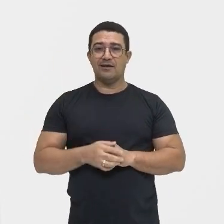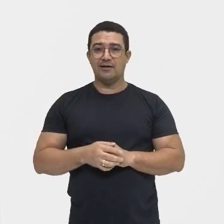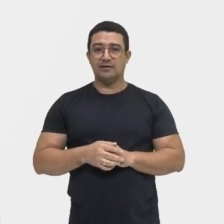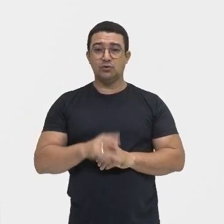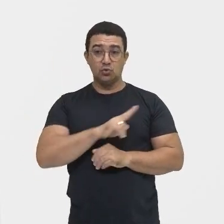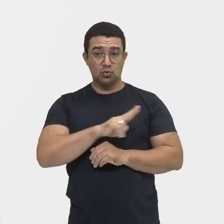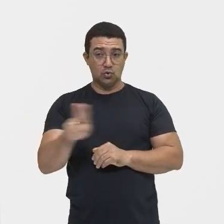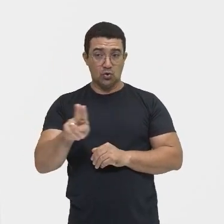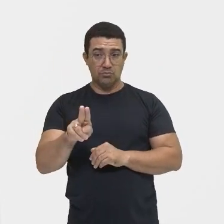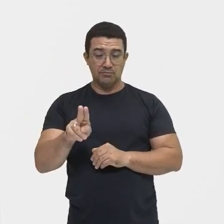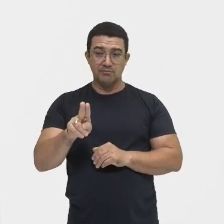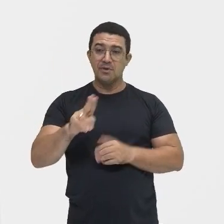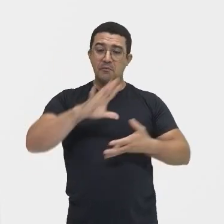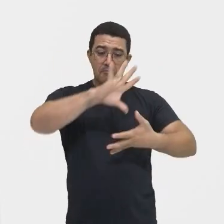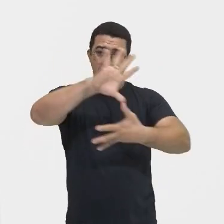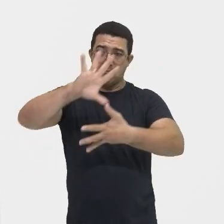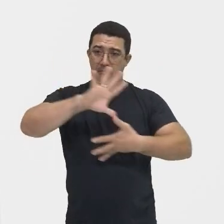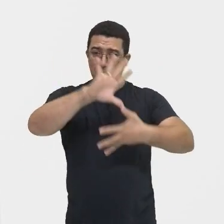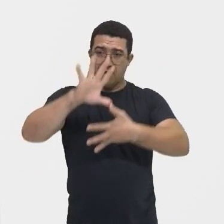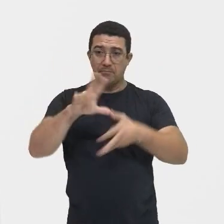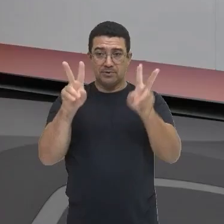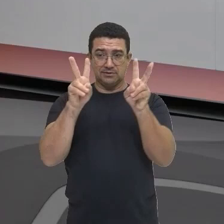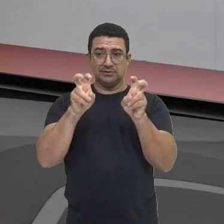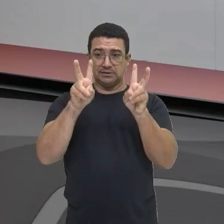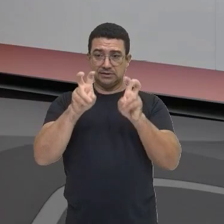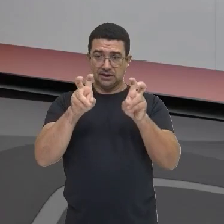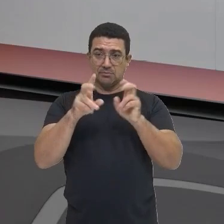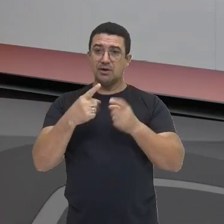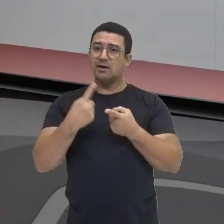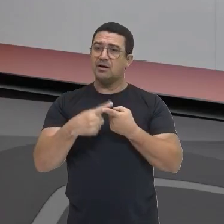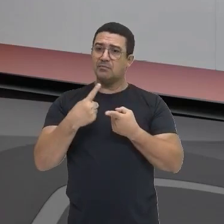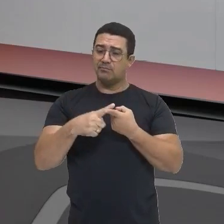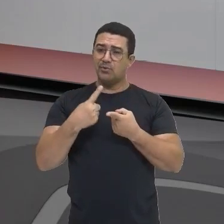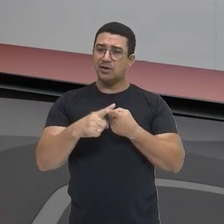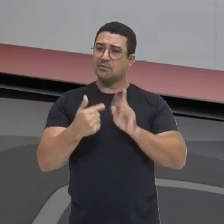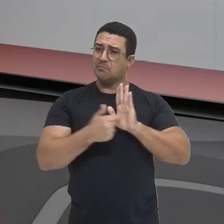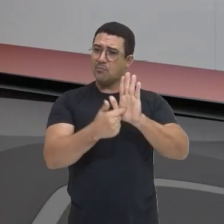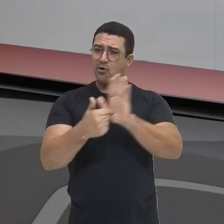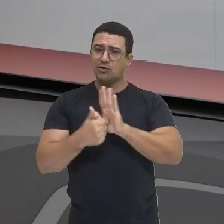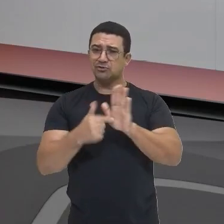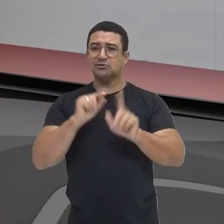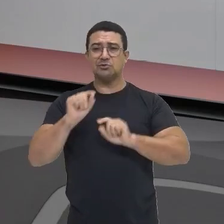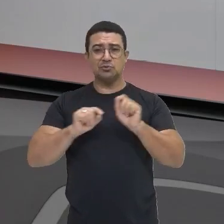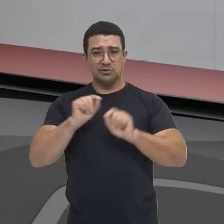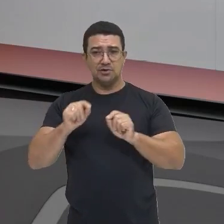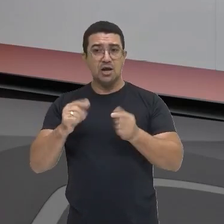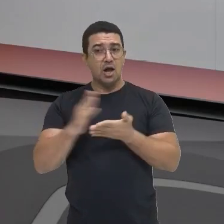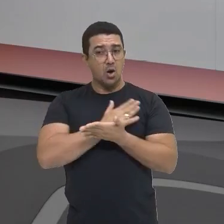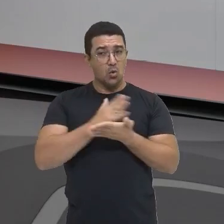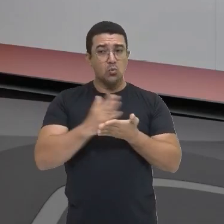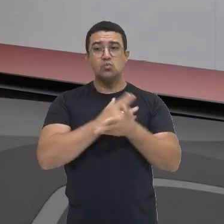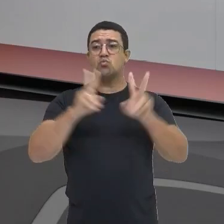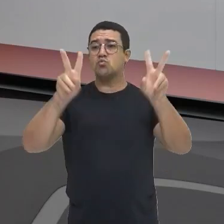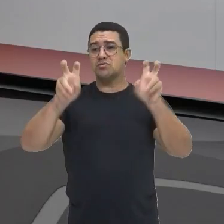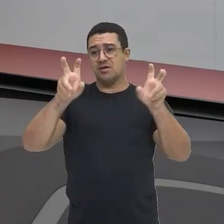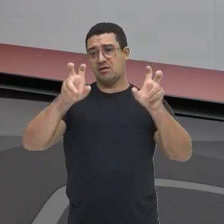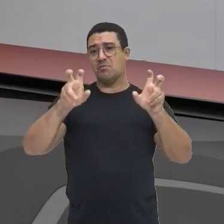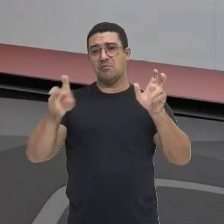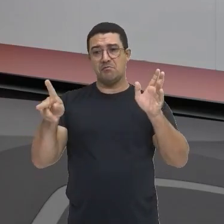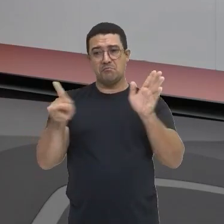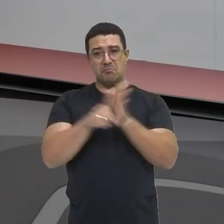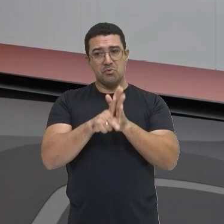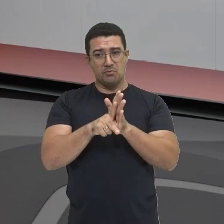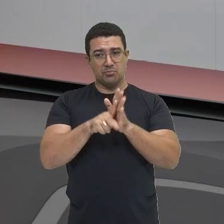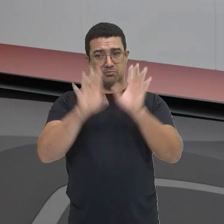são chamados de mapa temático, porque eles fazem alusão, normalmente, a algum tema específico.